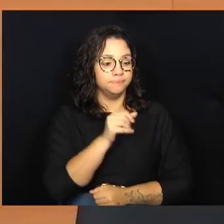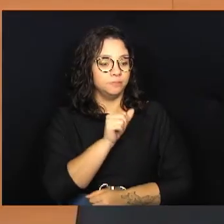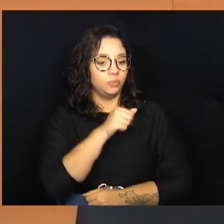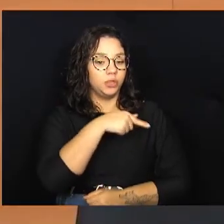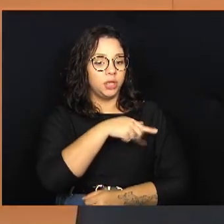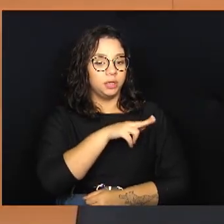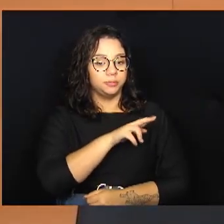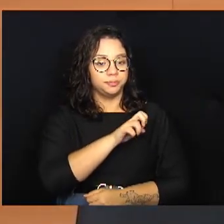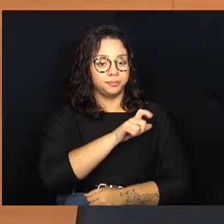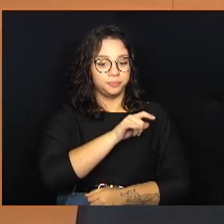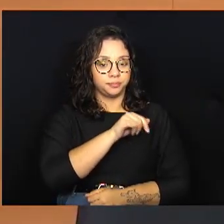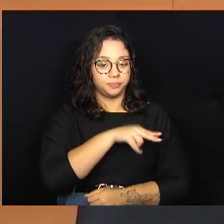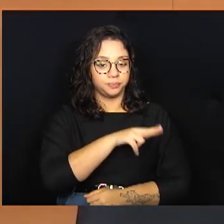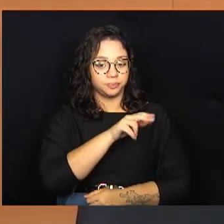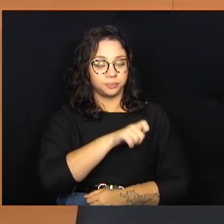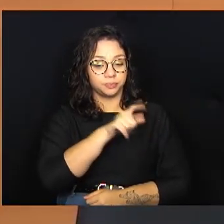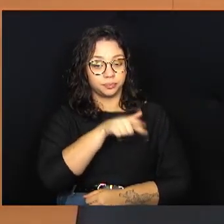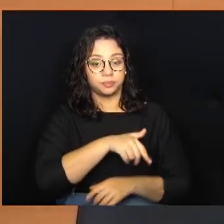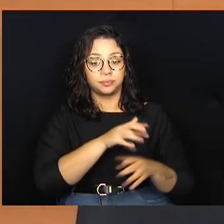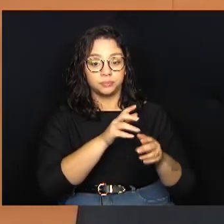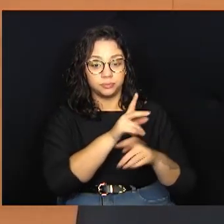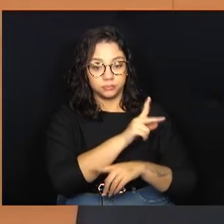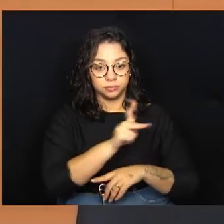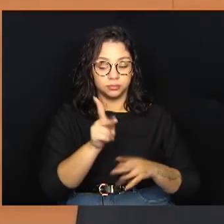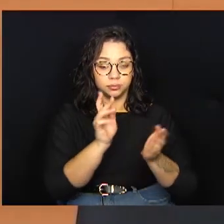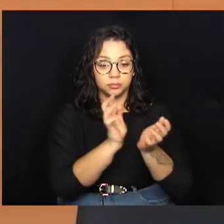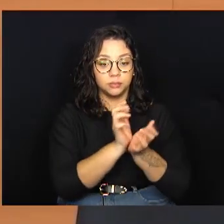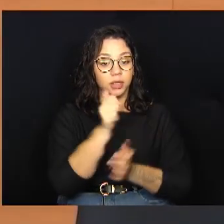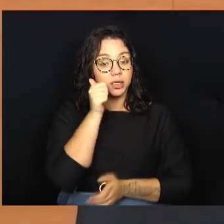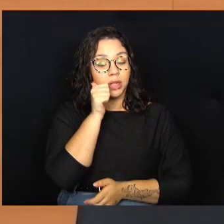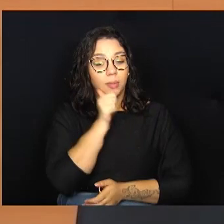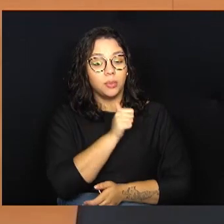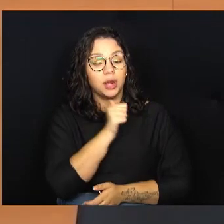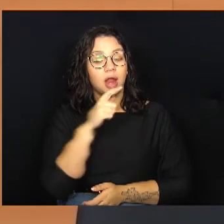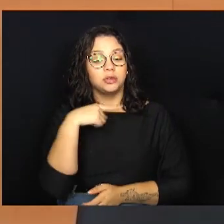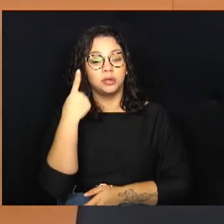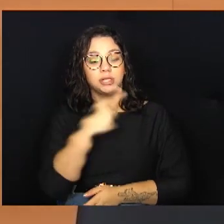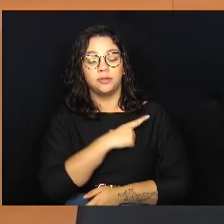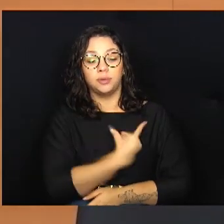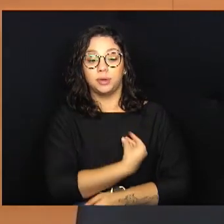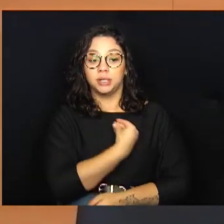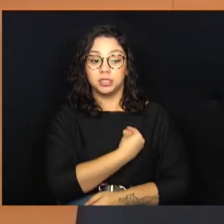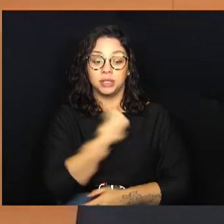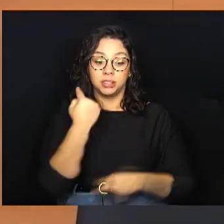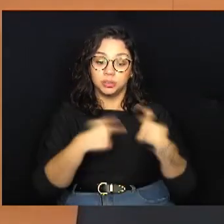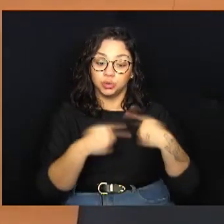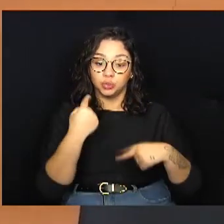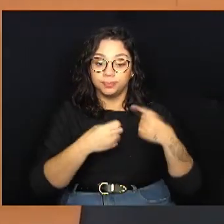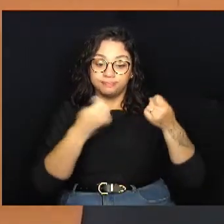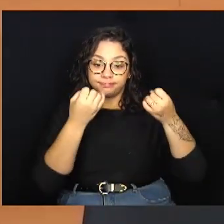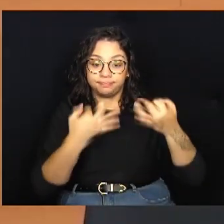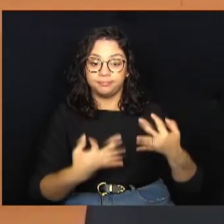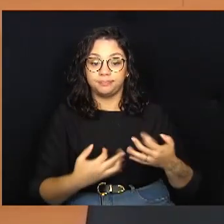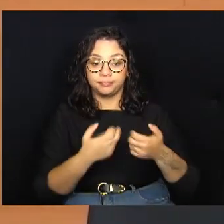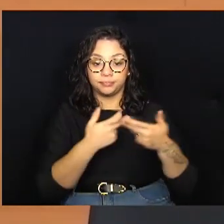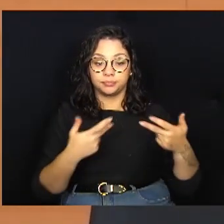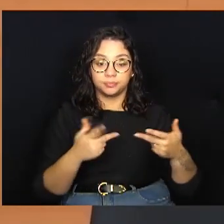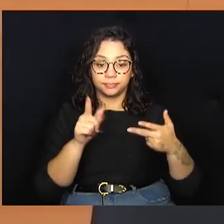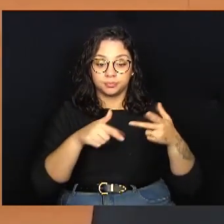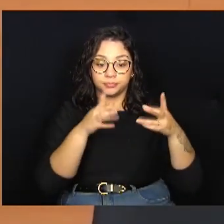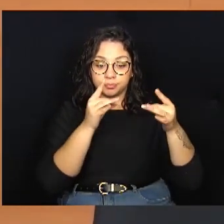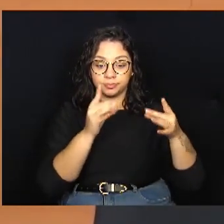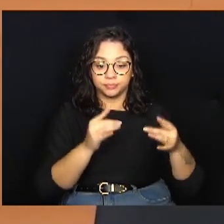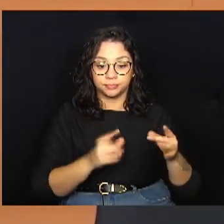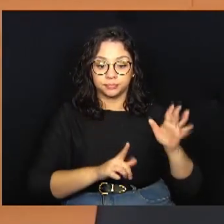Mulher Advogada da OAB do município, esteve presente para debater e discutir medidas trazidas pela lei que